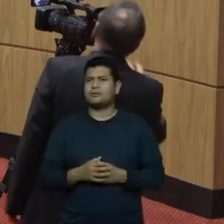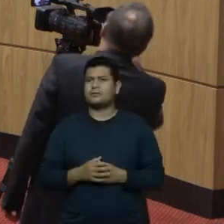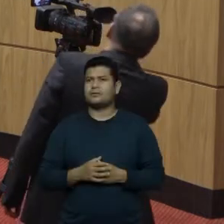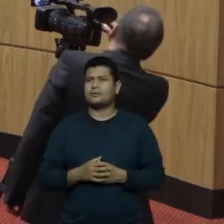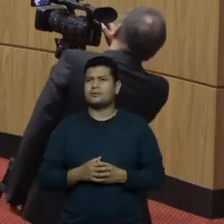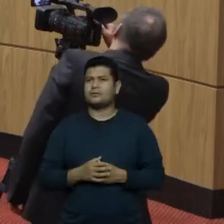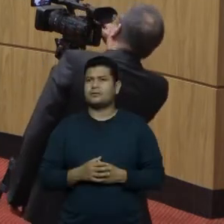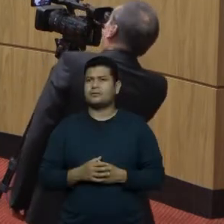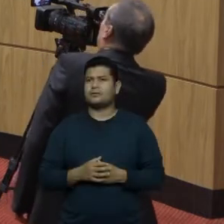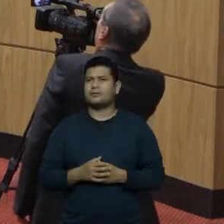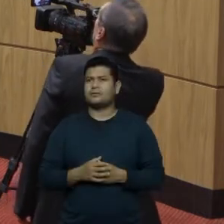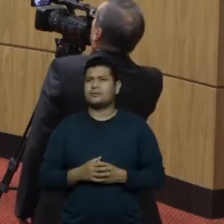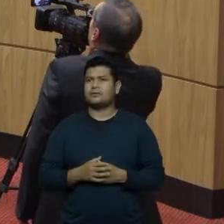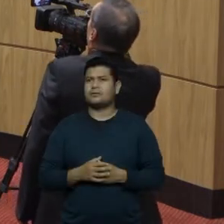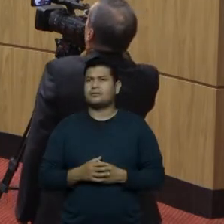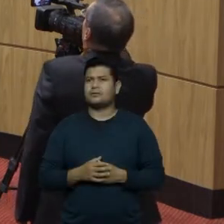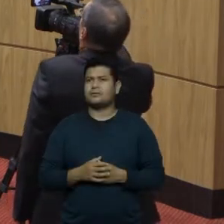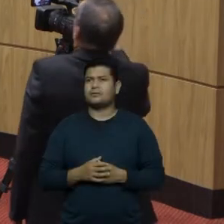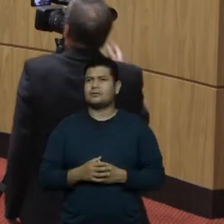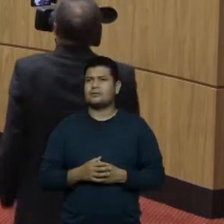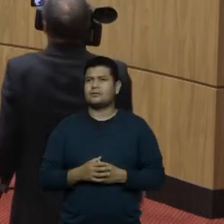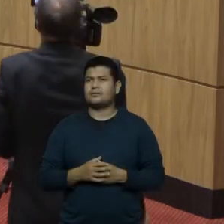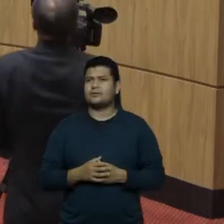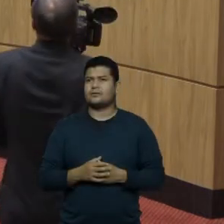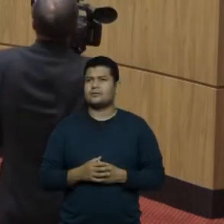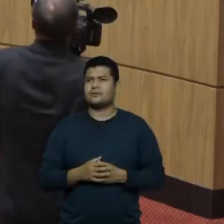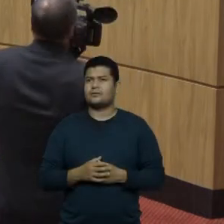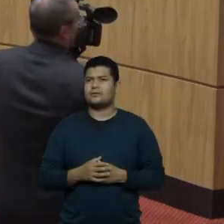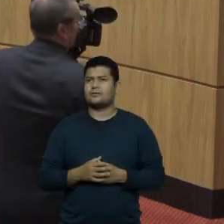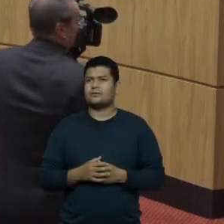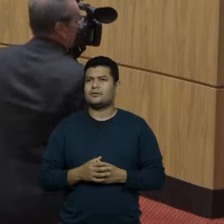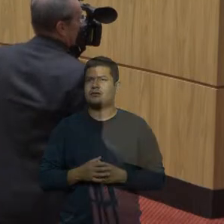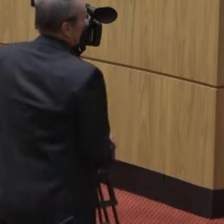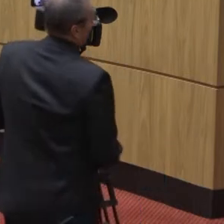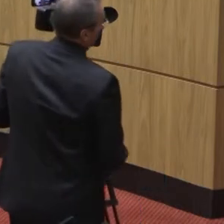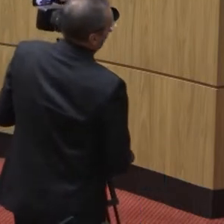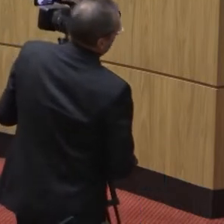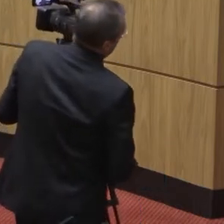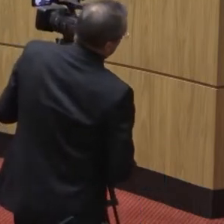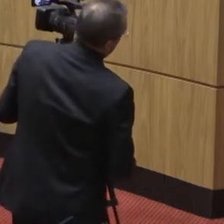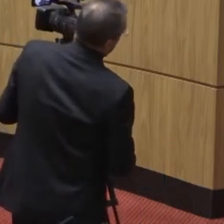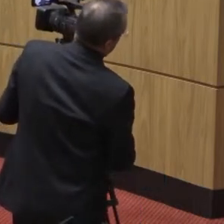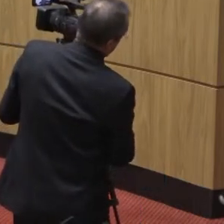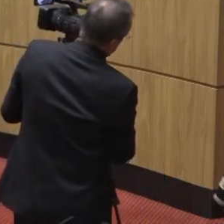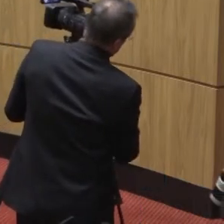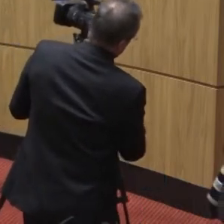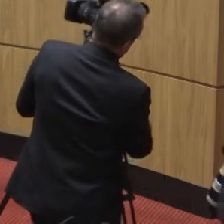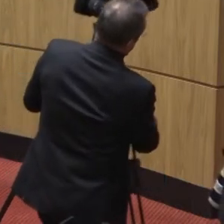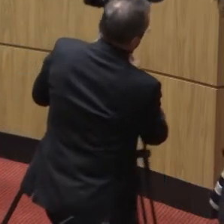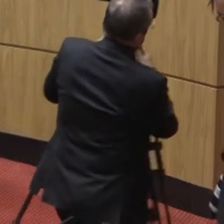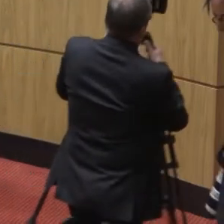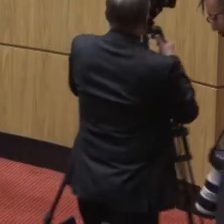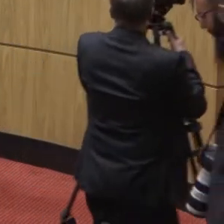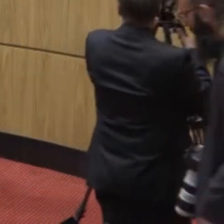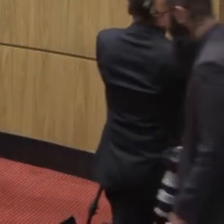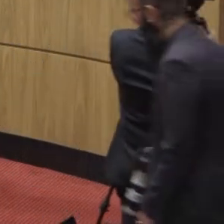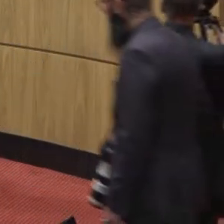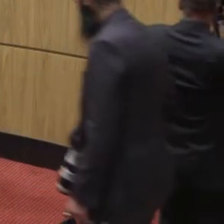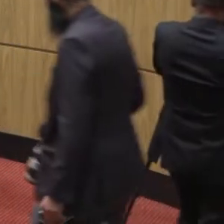esse expediente e o senhor presidente solicitou que se procedesse à